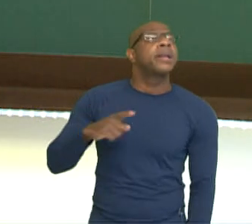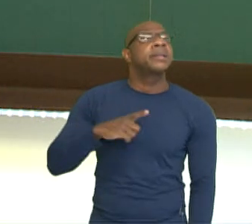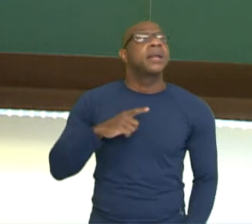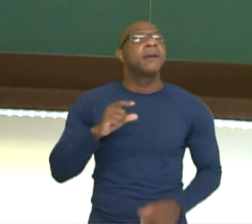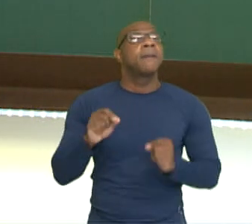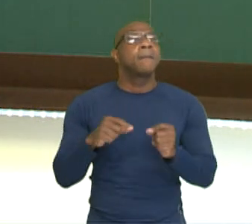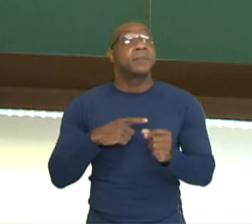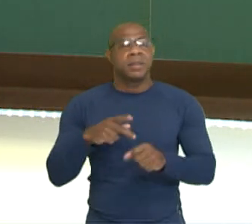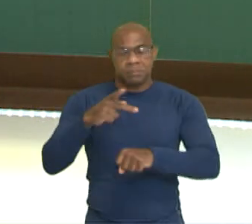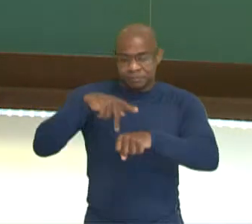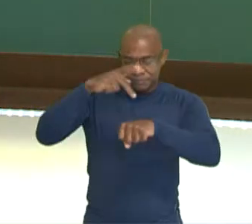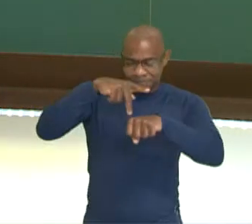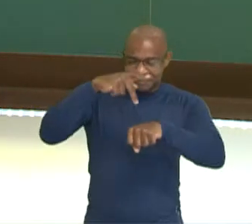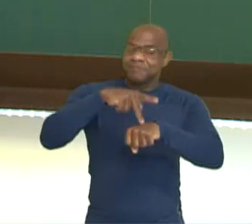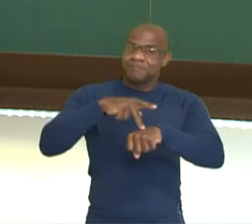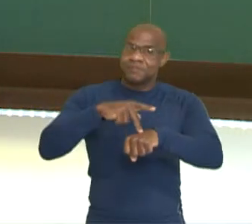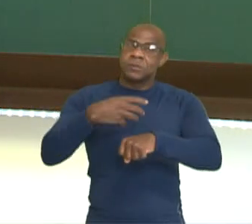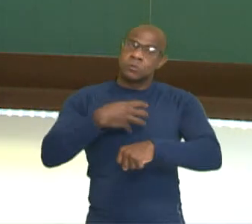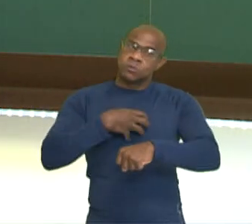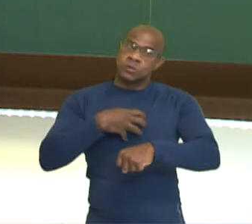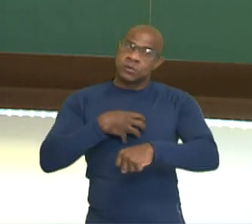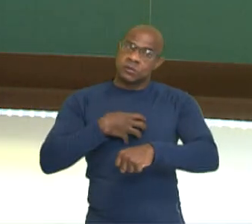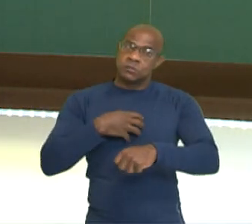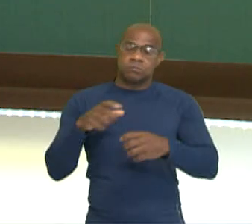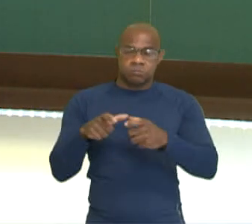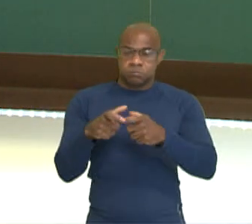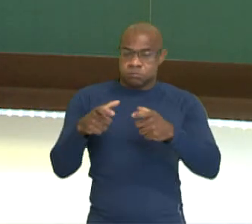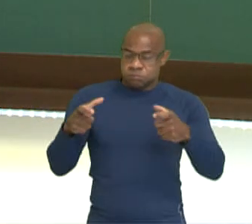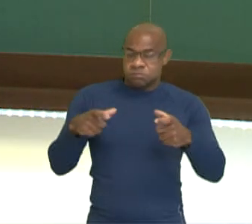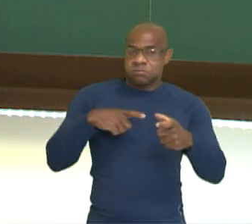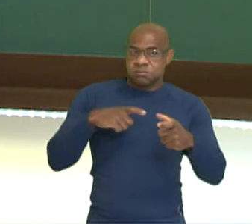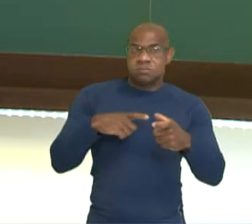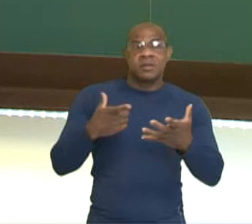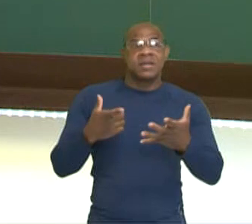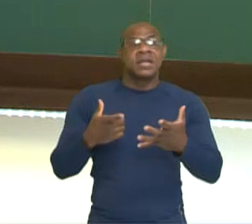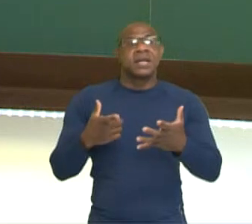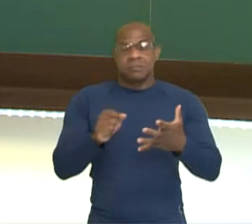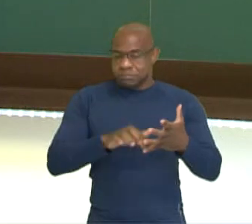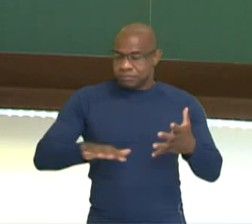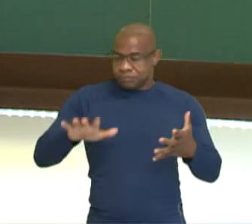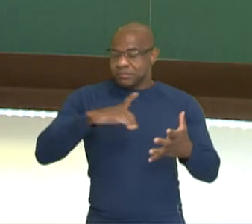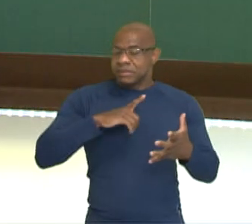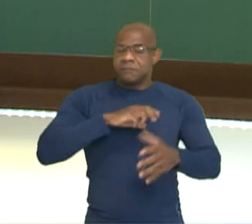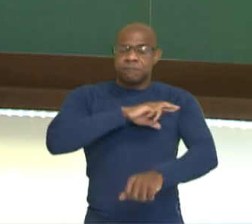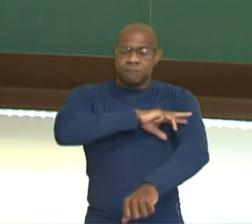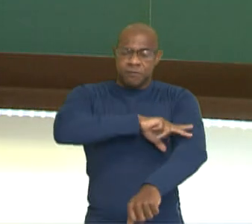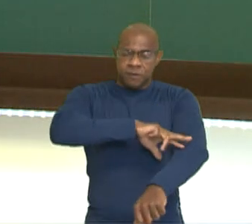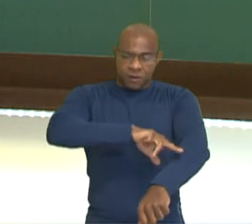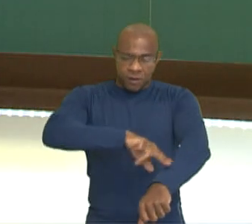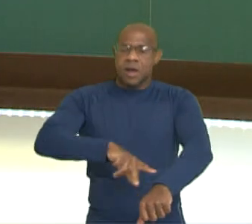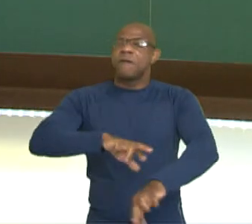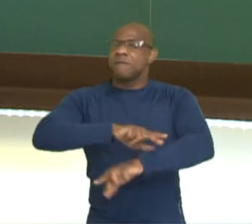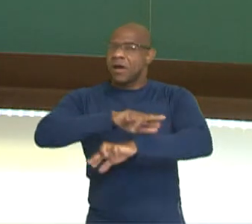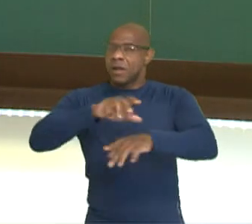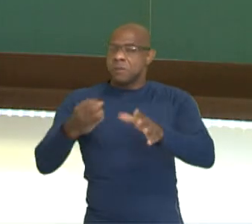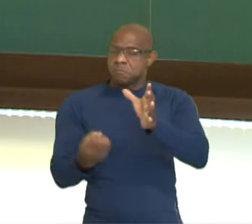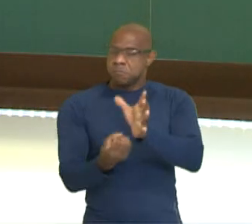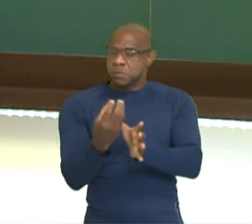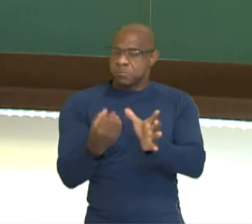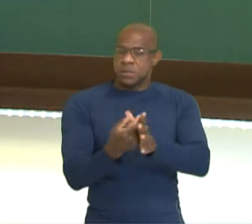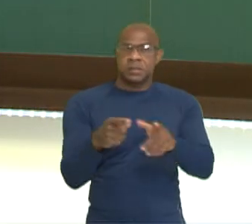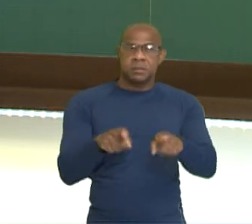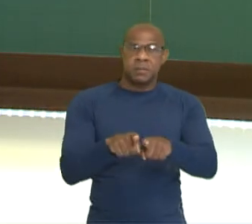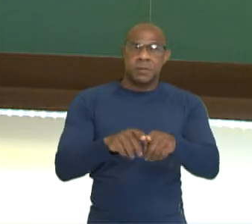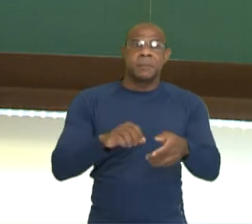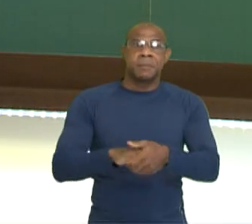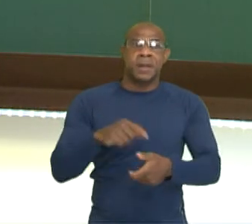figura das nações de forma generalizada, que tivemos várias etnias, várias formatações, e não podemos deixar